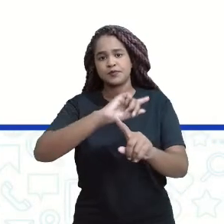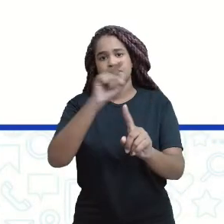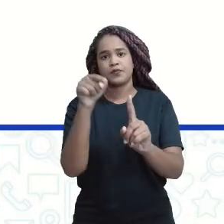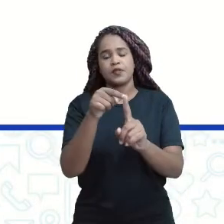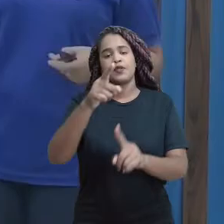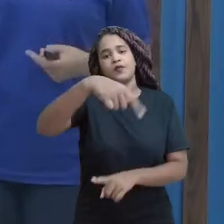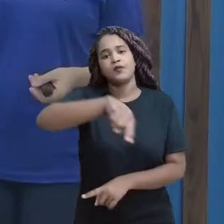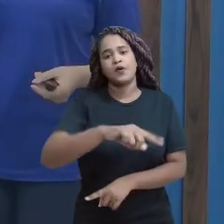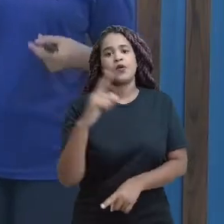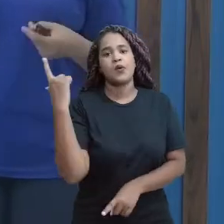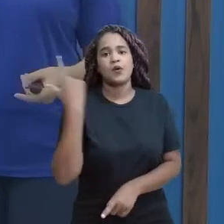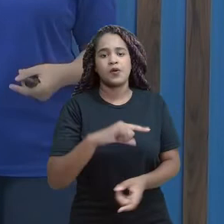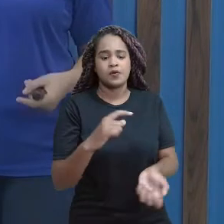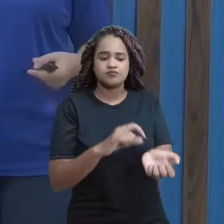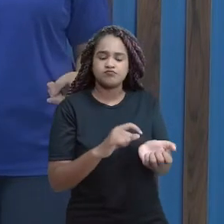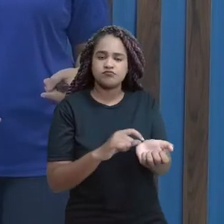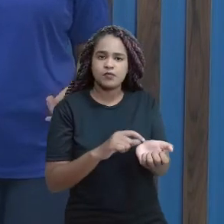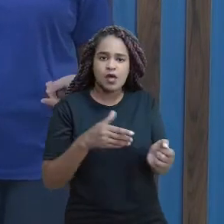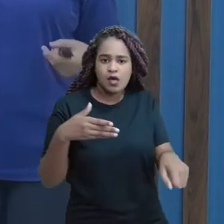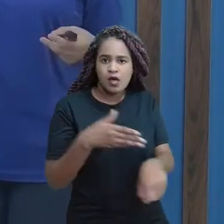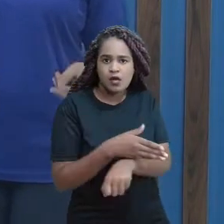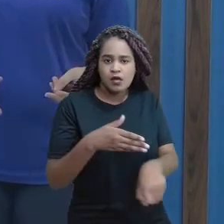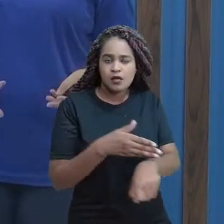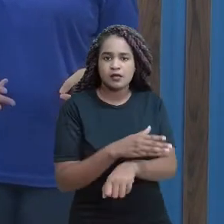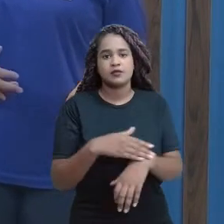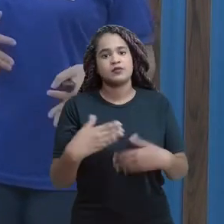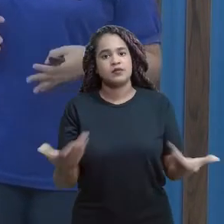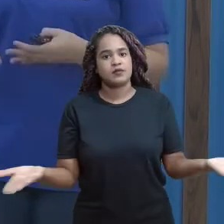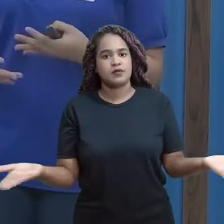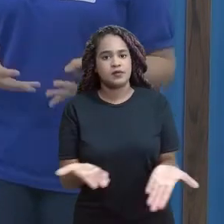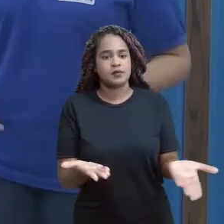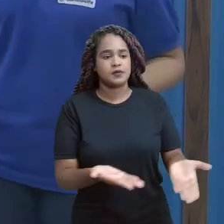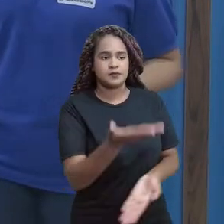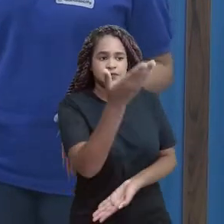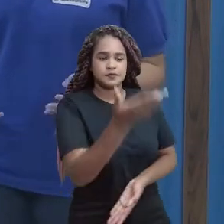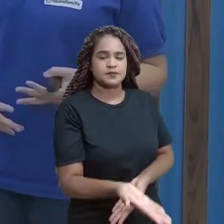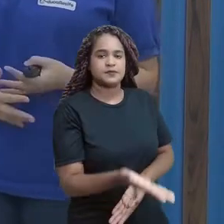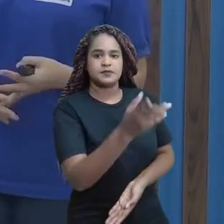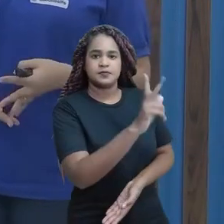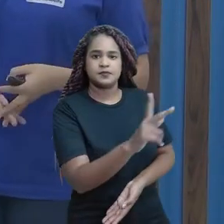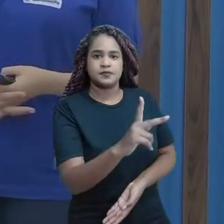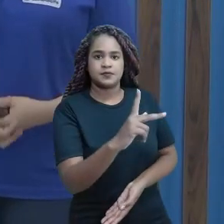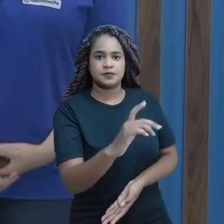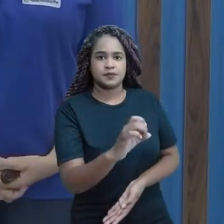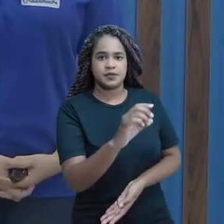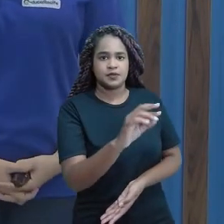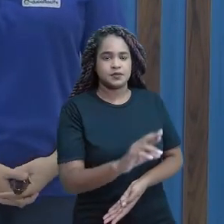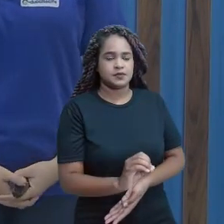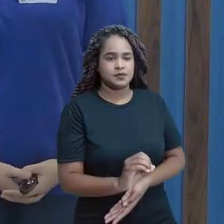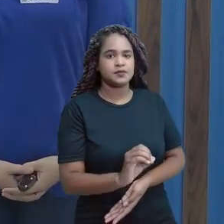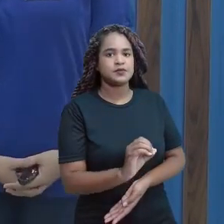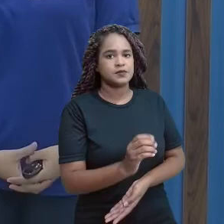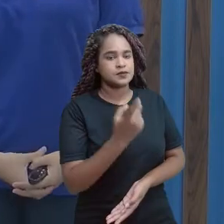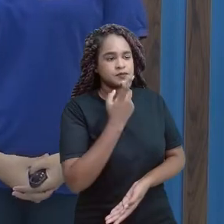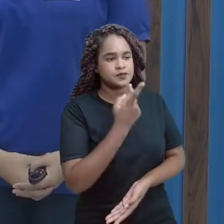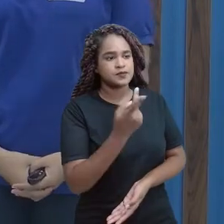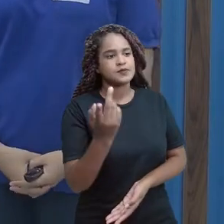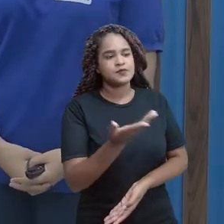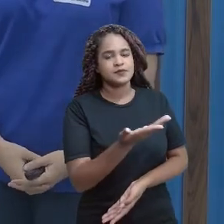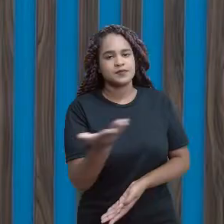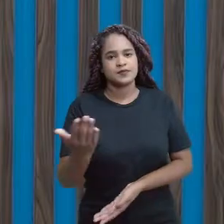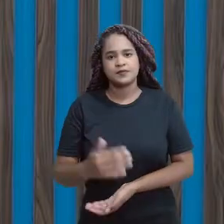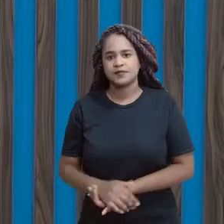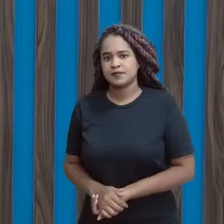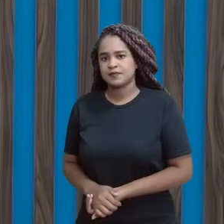passar a palavra rapidinho hoje para o professor Pedro, que está me ajudando hoje com o manuseio desse aplicativo e com os comentários, tá bom? Diga lá,